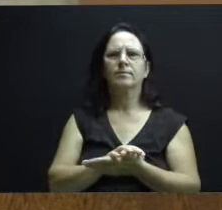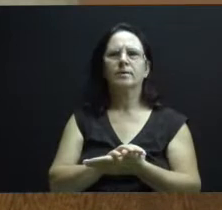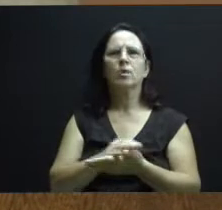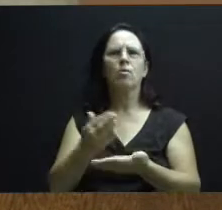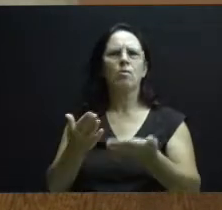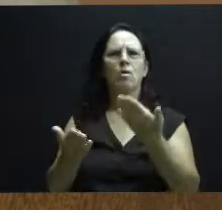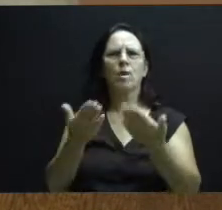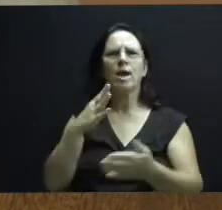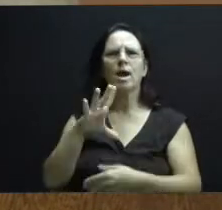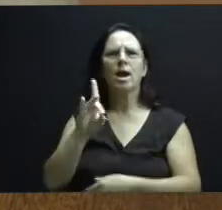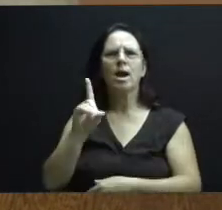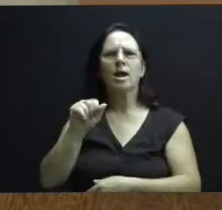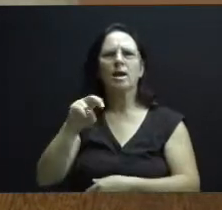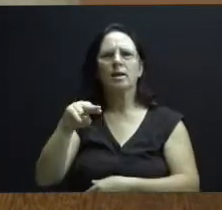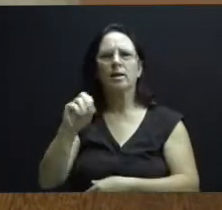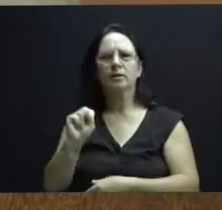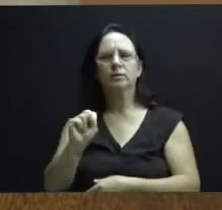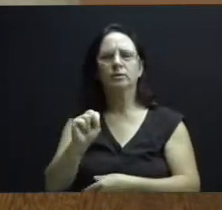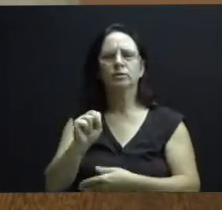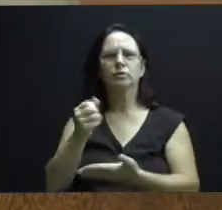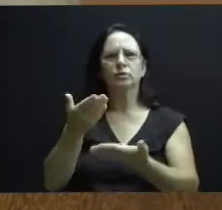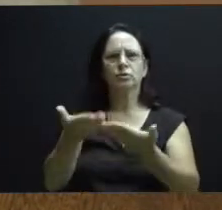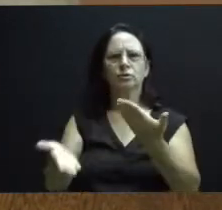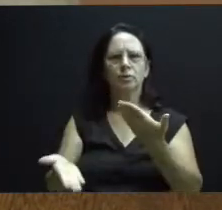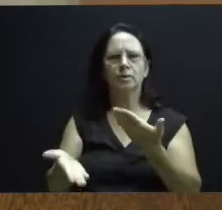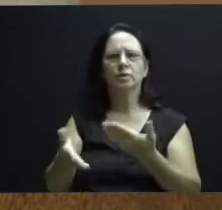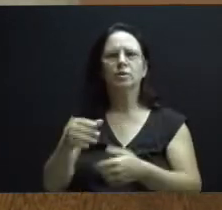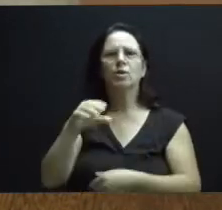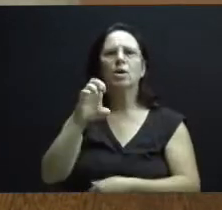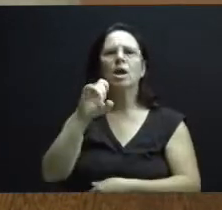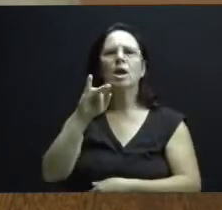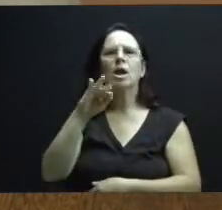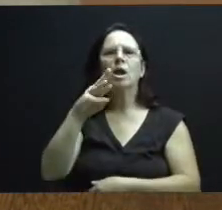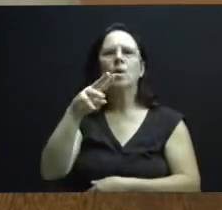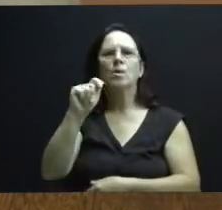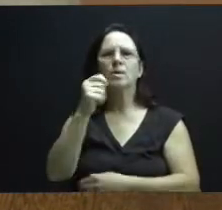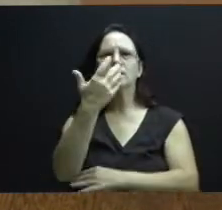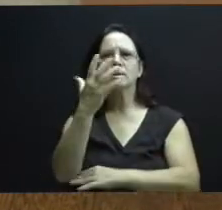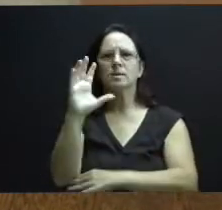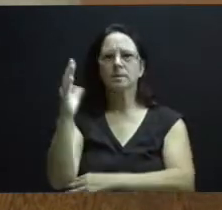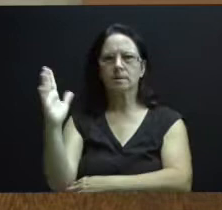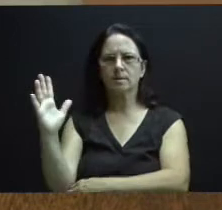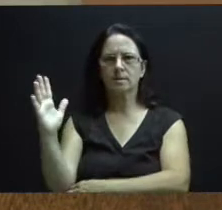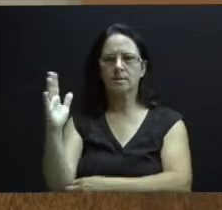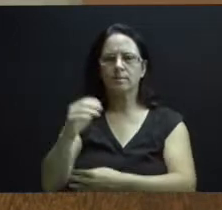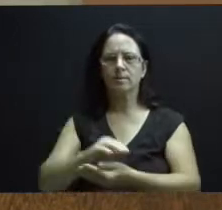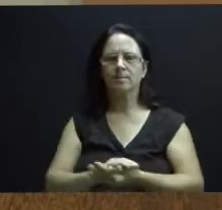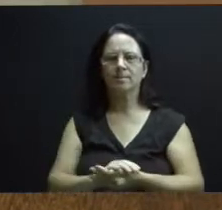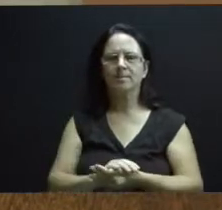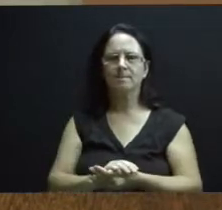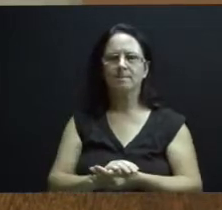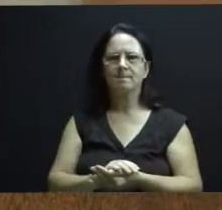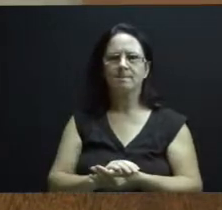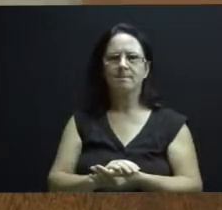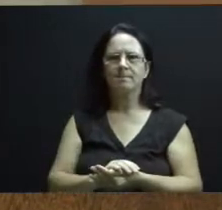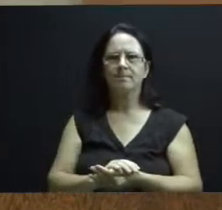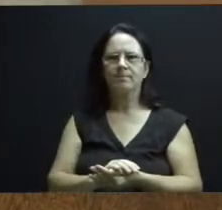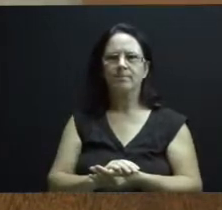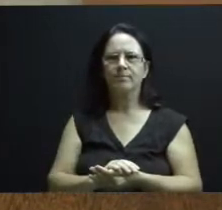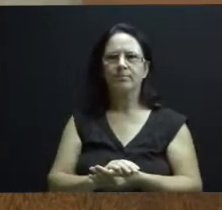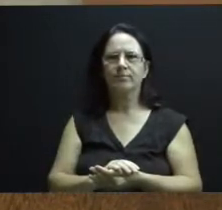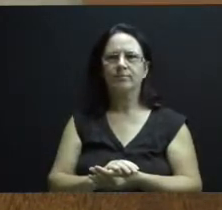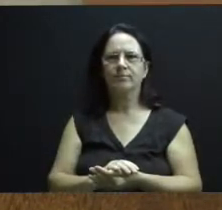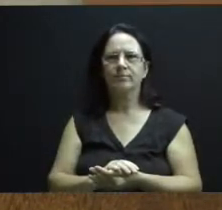quaisquer danos causados ao ecossistema e volto a nós te de onde